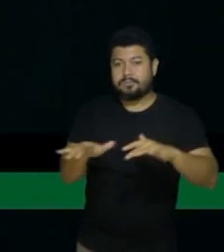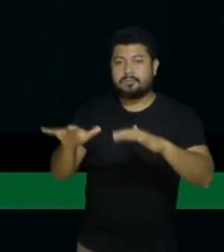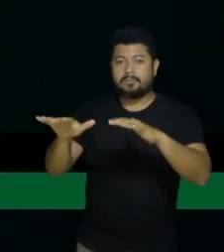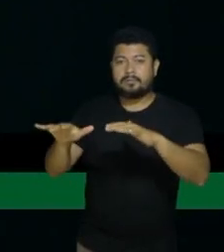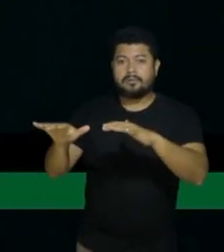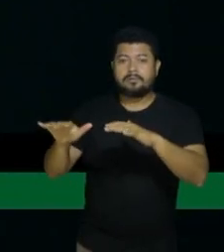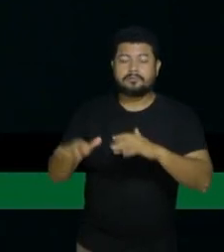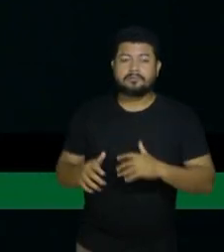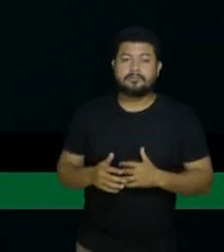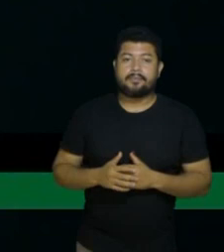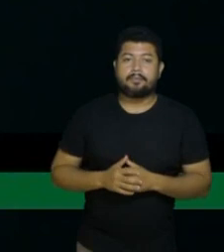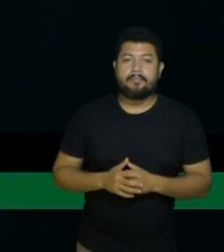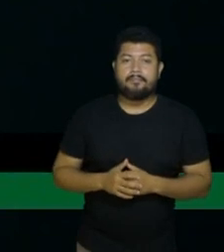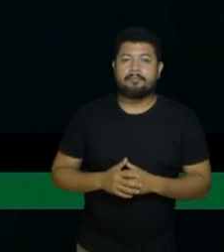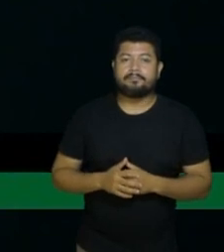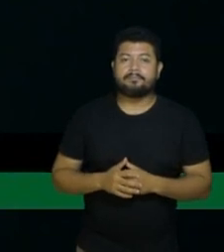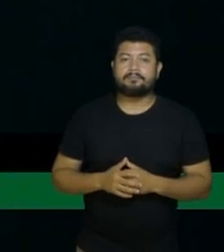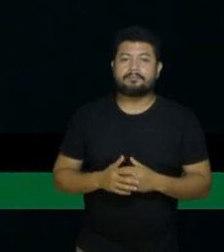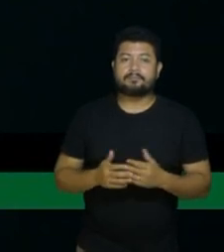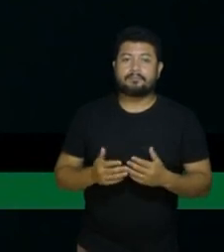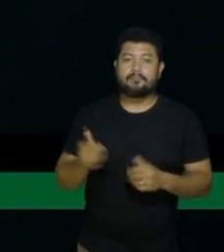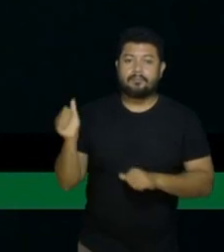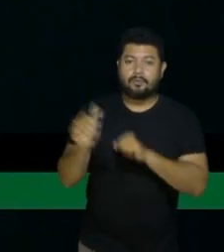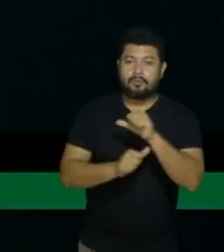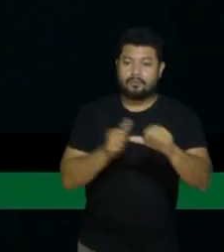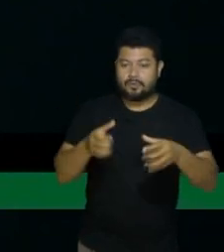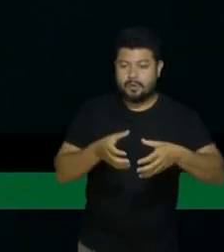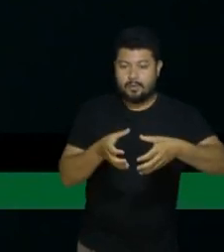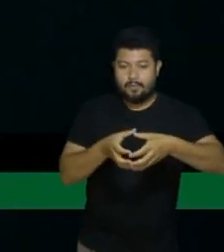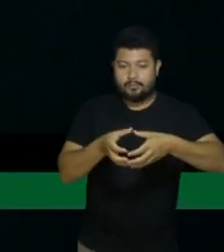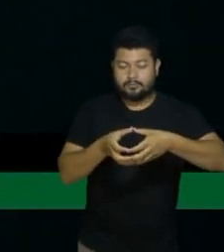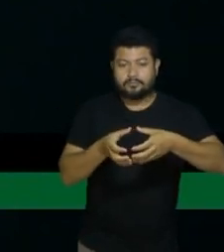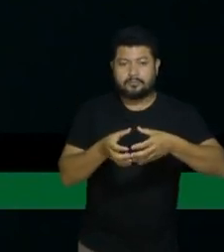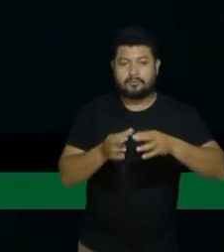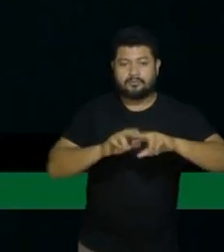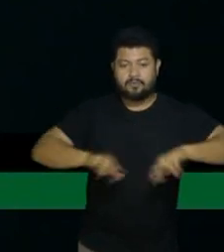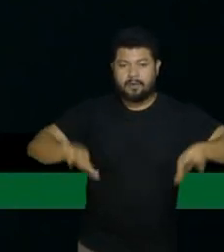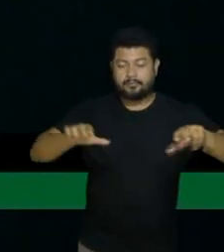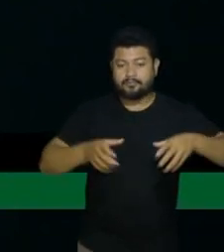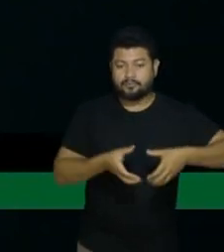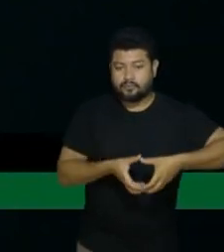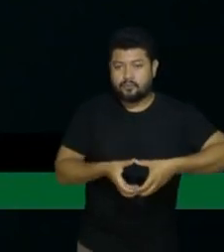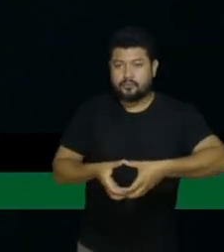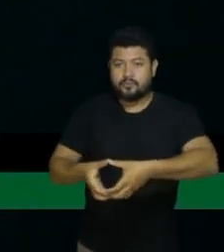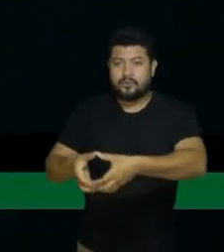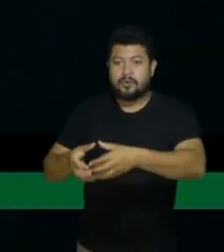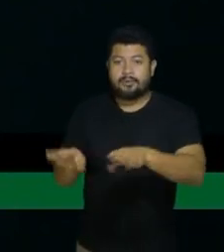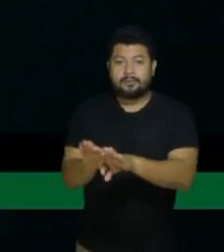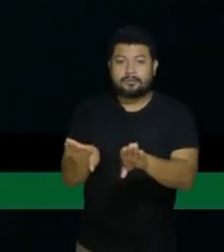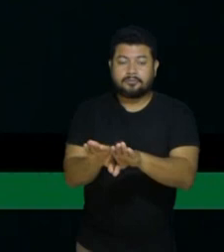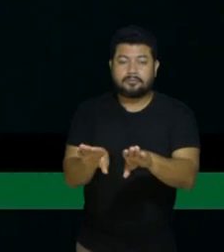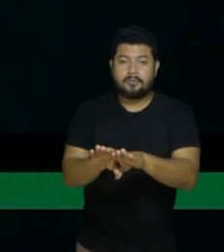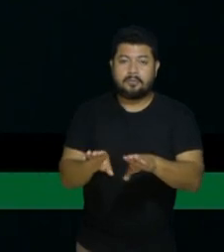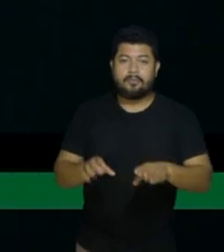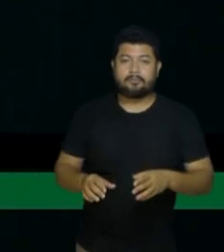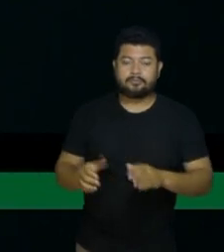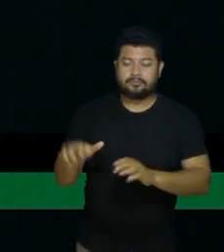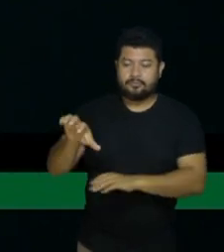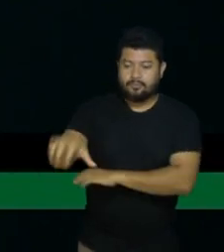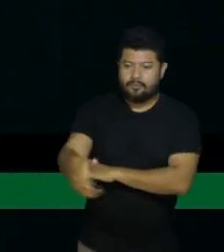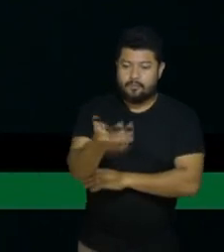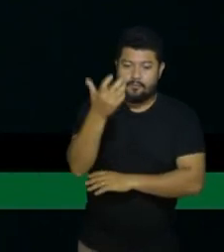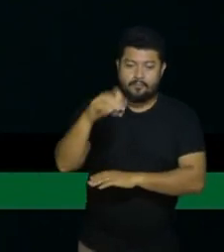chuva trocamos tubulações fizemos enrocamentos e desassoreamento dos rios assim como a